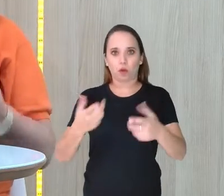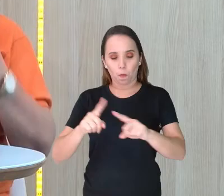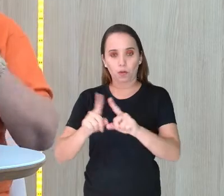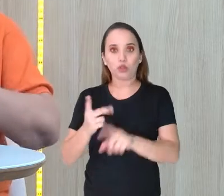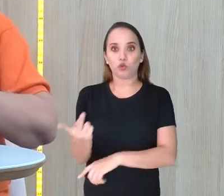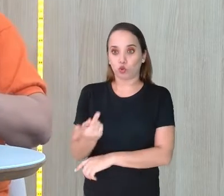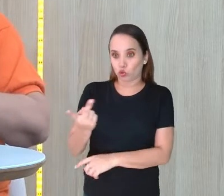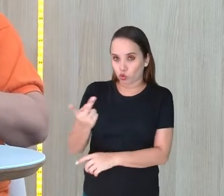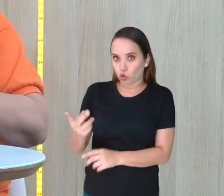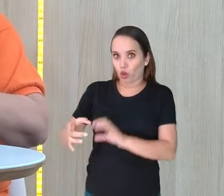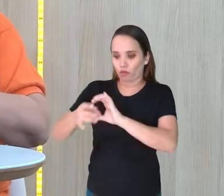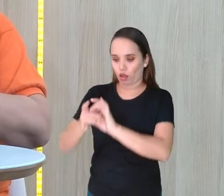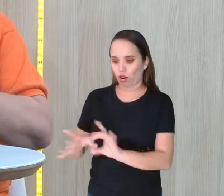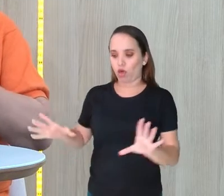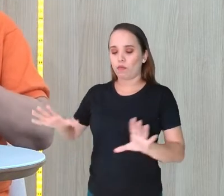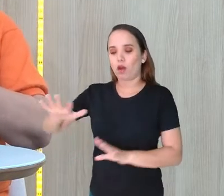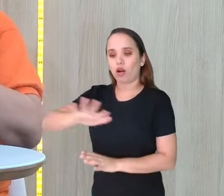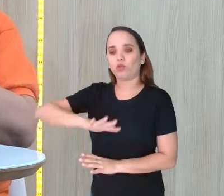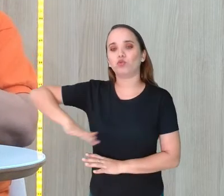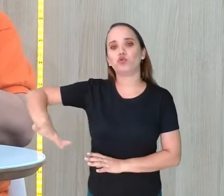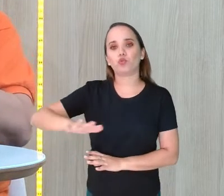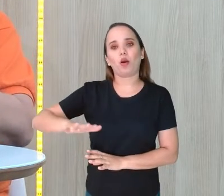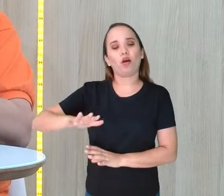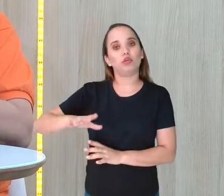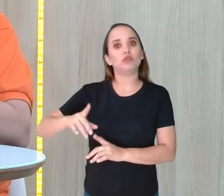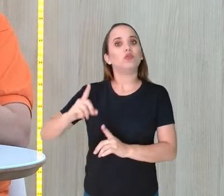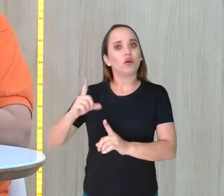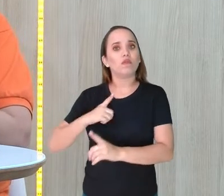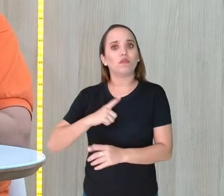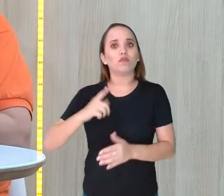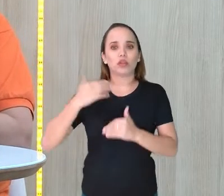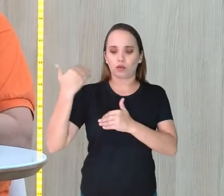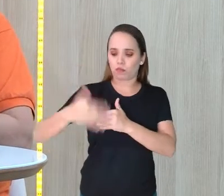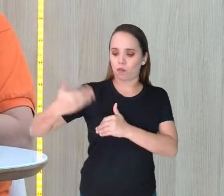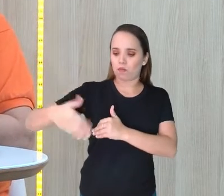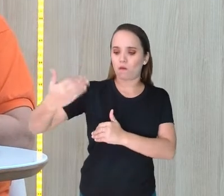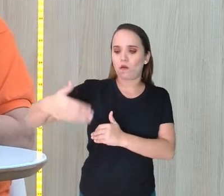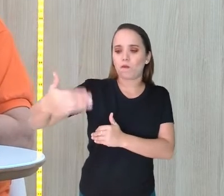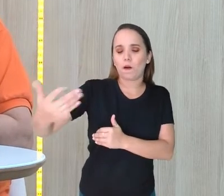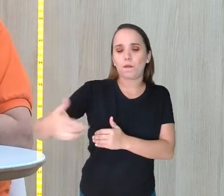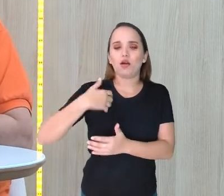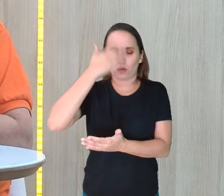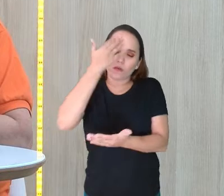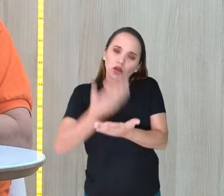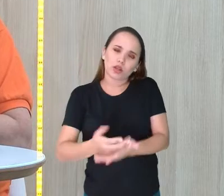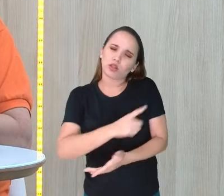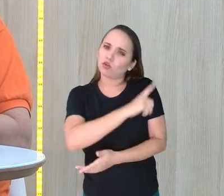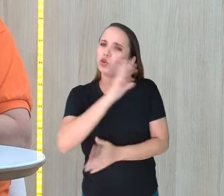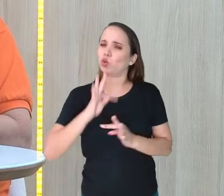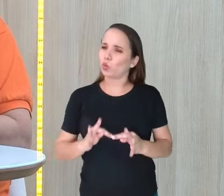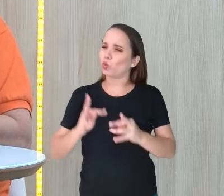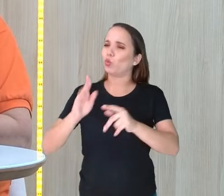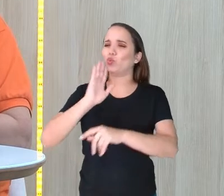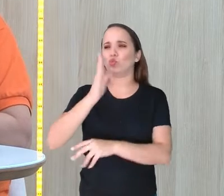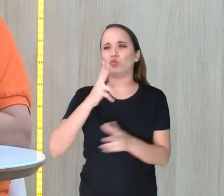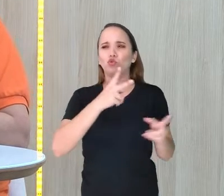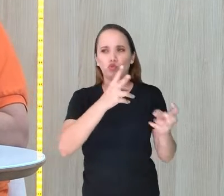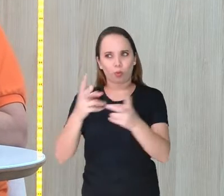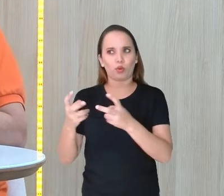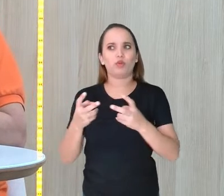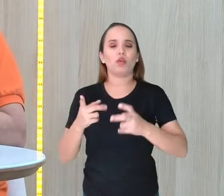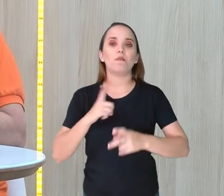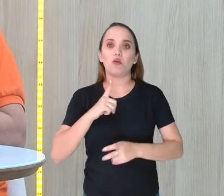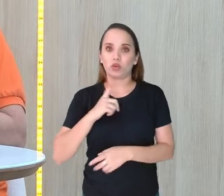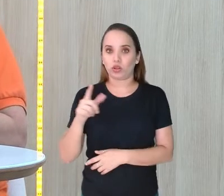gameta masculino como o gameta feminino. E aí eles vão ter várias fases, que eu acho que todo mundo já viu, né? A questão aí